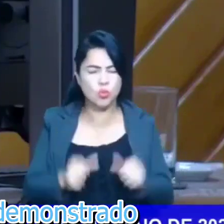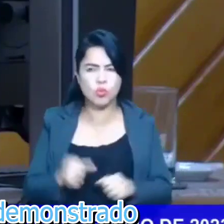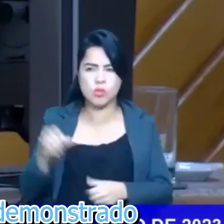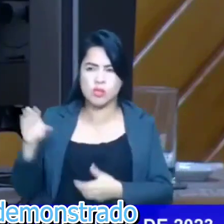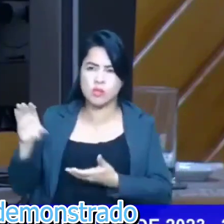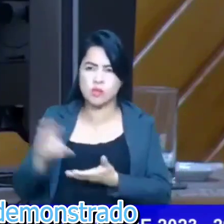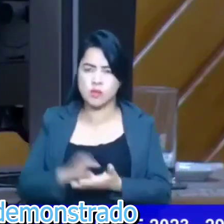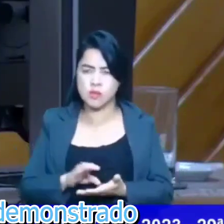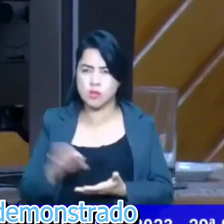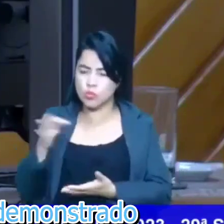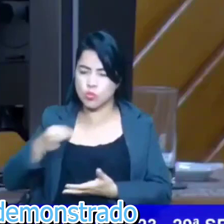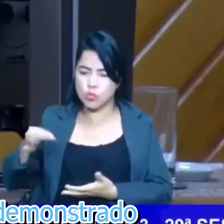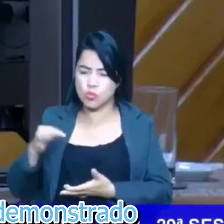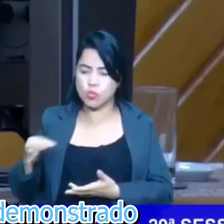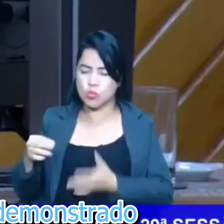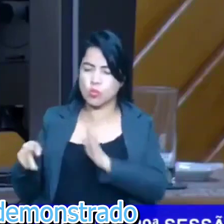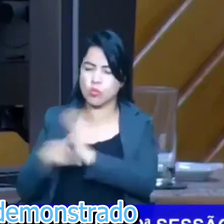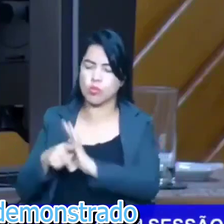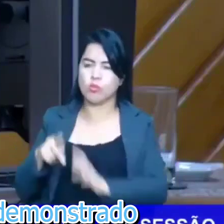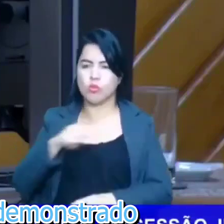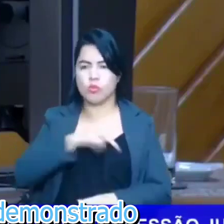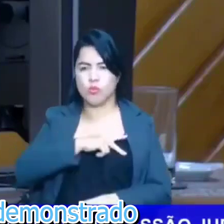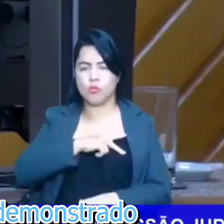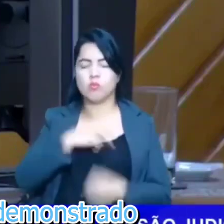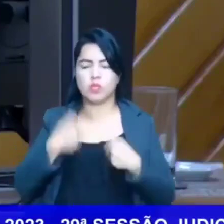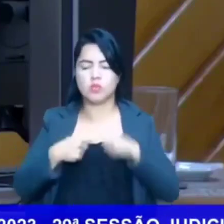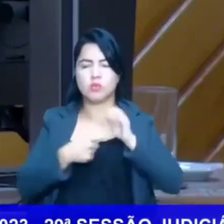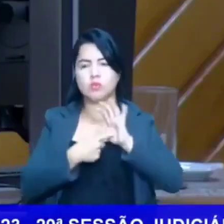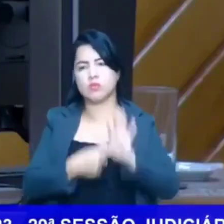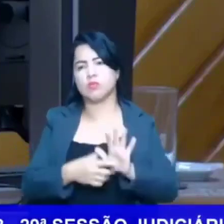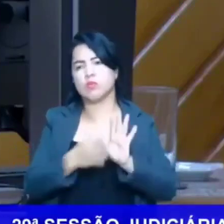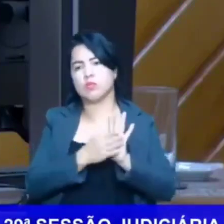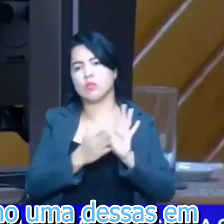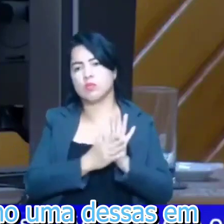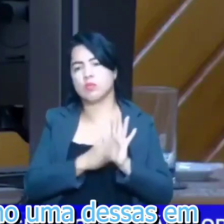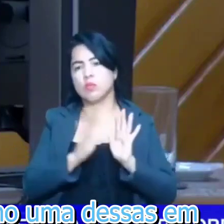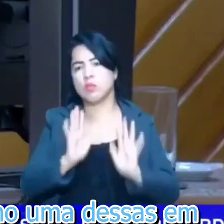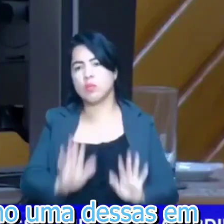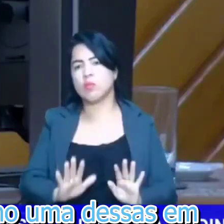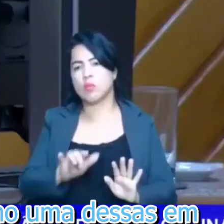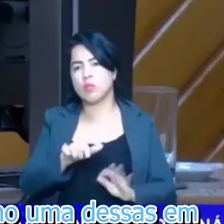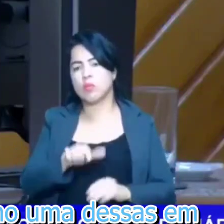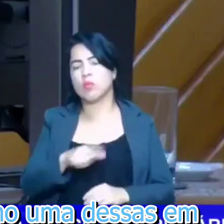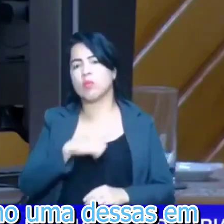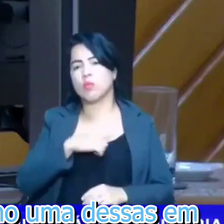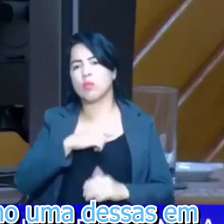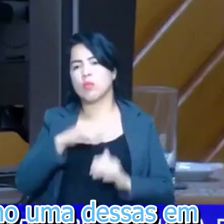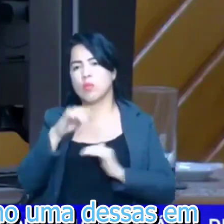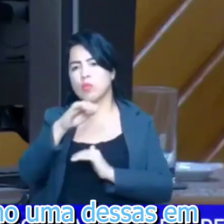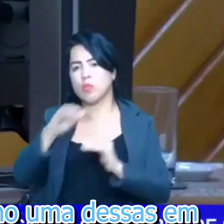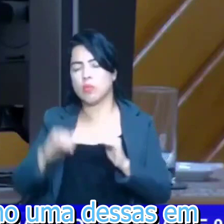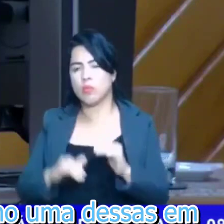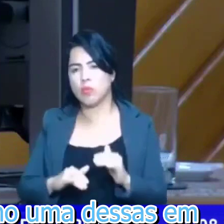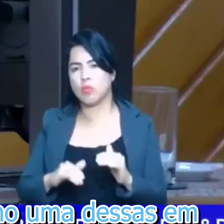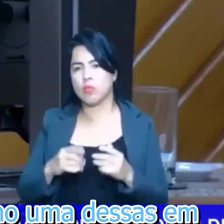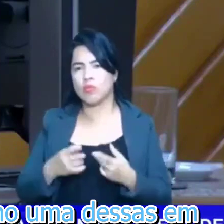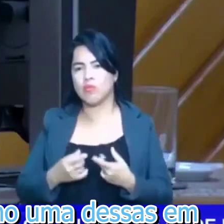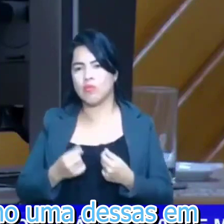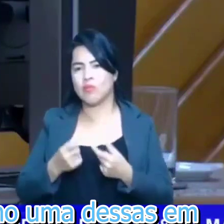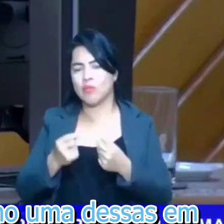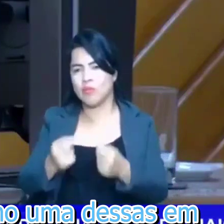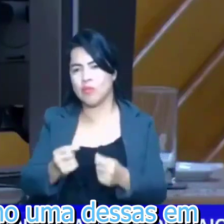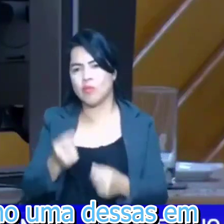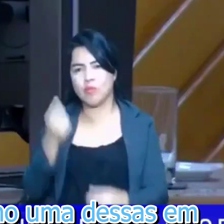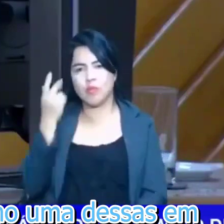dinheiro público deve ser devidamente demonstrado, mas, naquelas contas de baixa expressividade econômica,